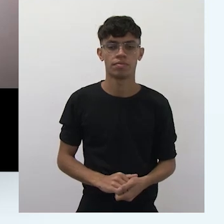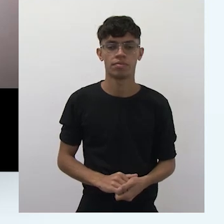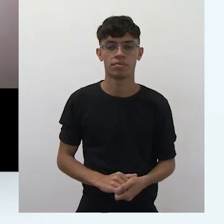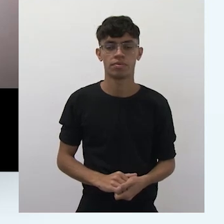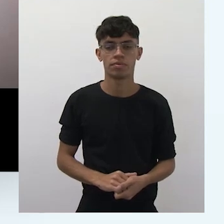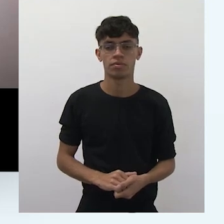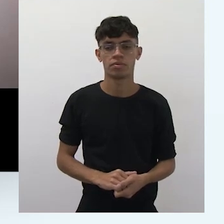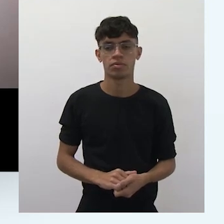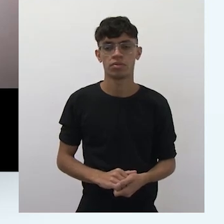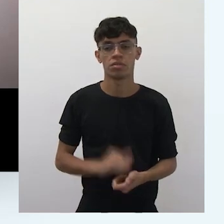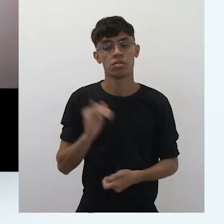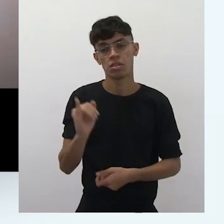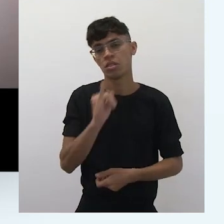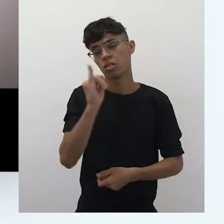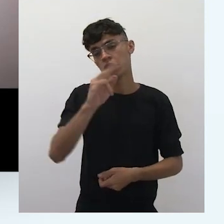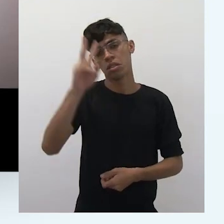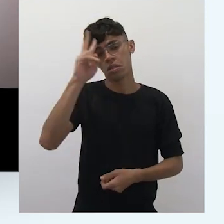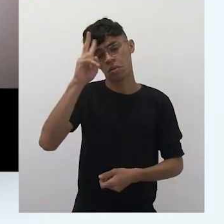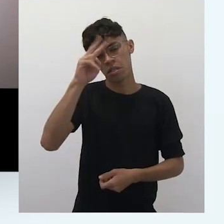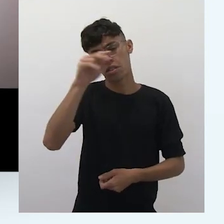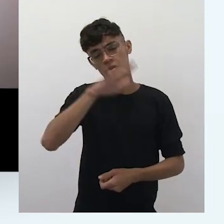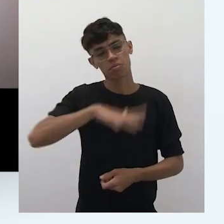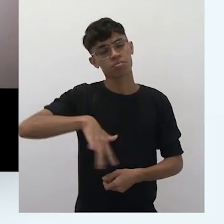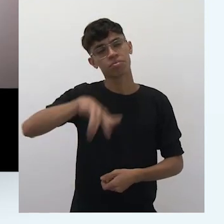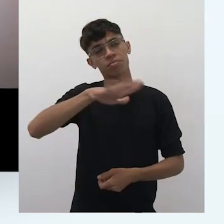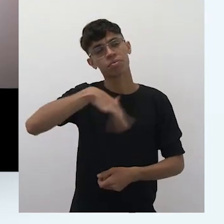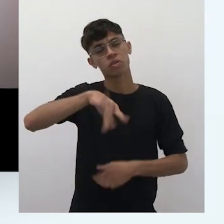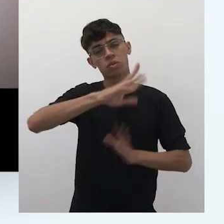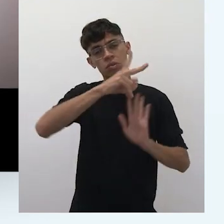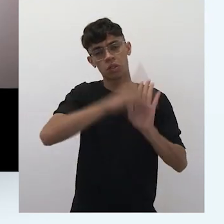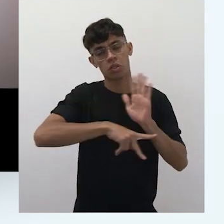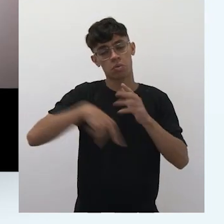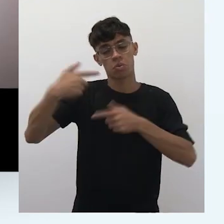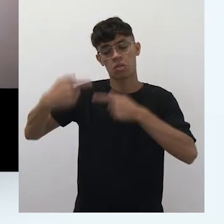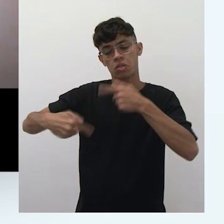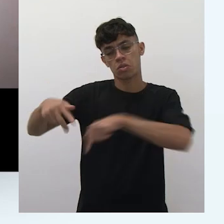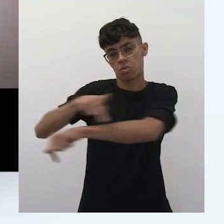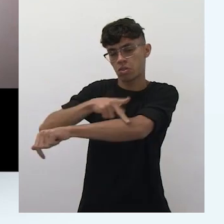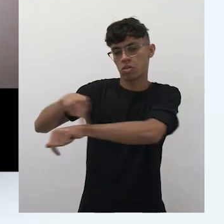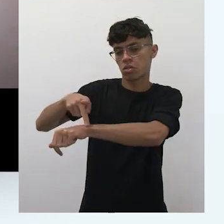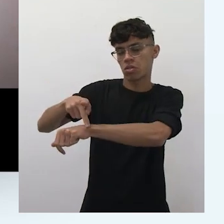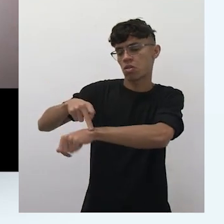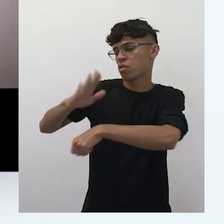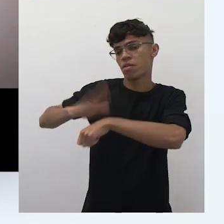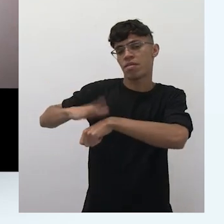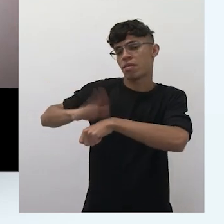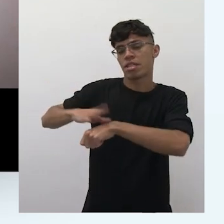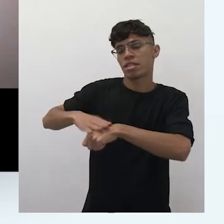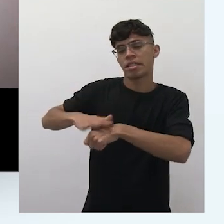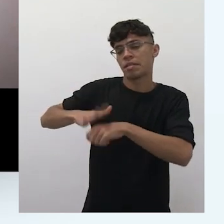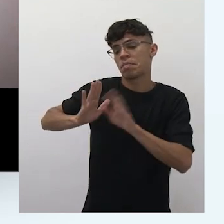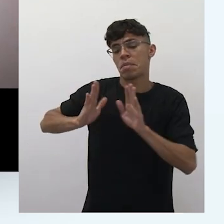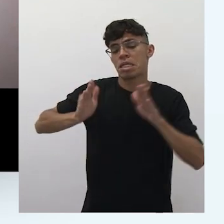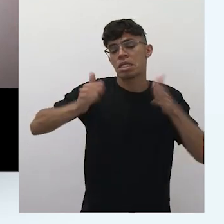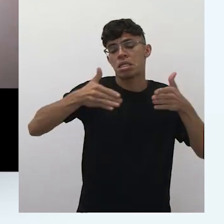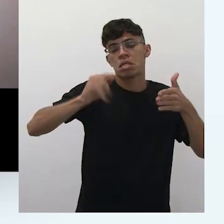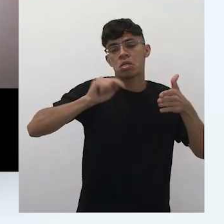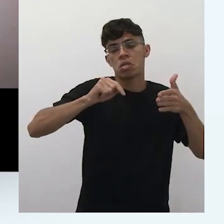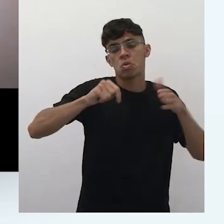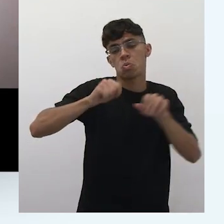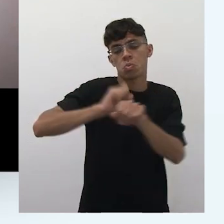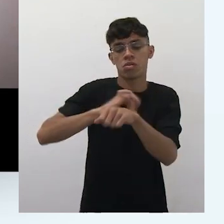Vale lembrar também que, em geral, os projetos políticos pedagógicos não foram construídos pensando num período